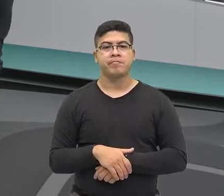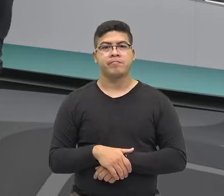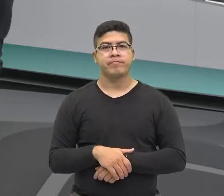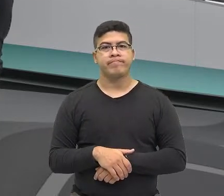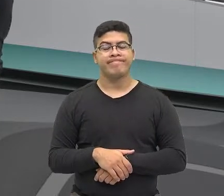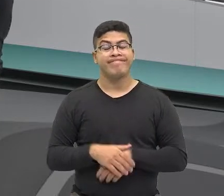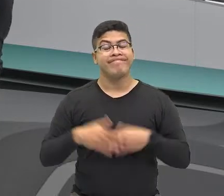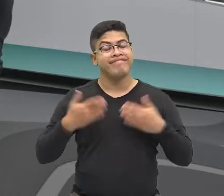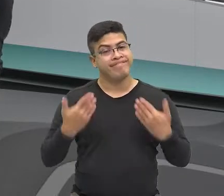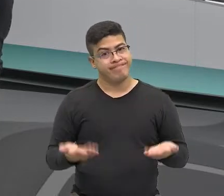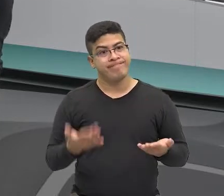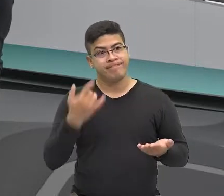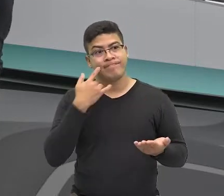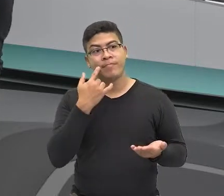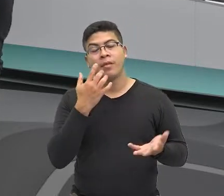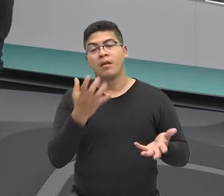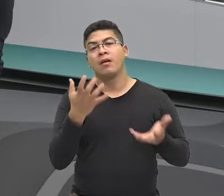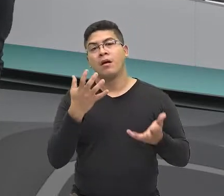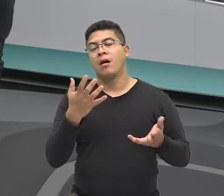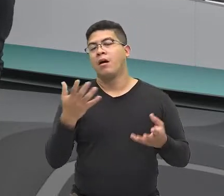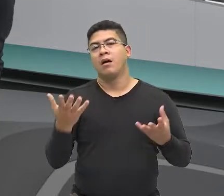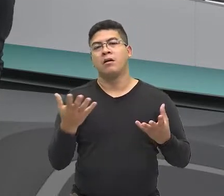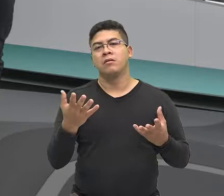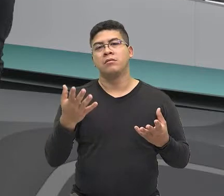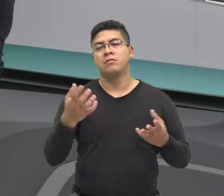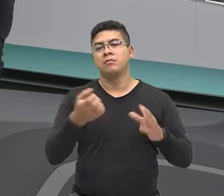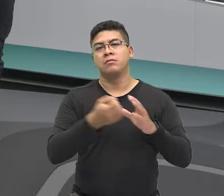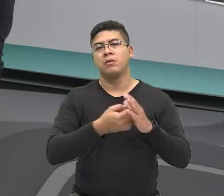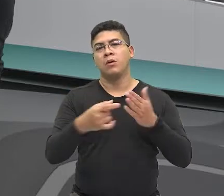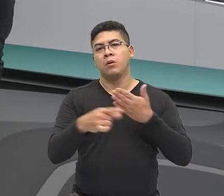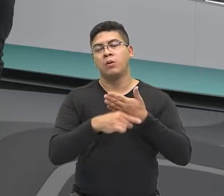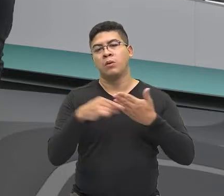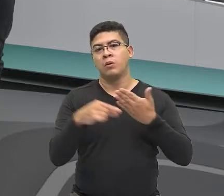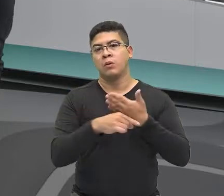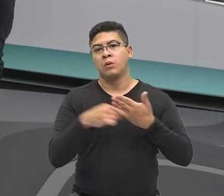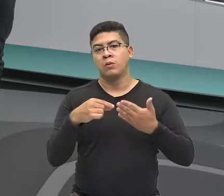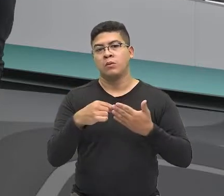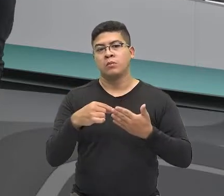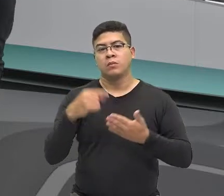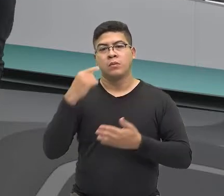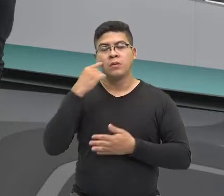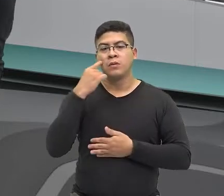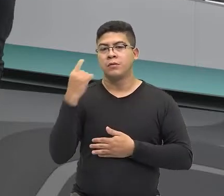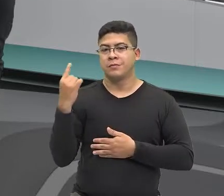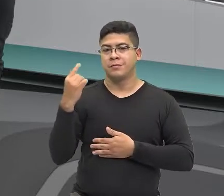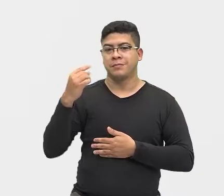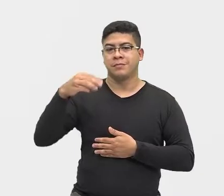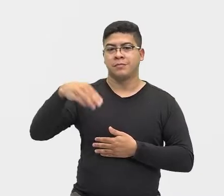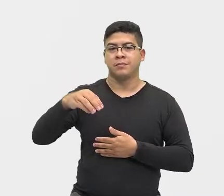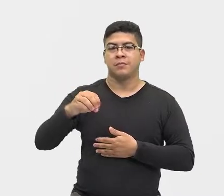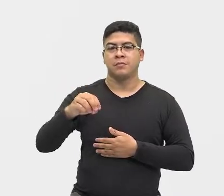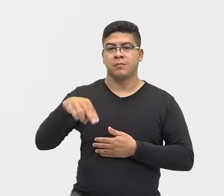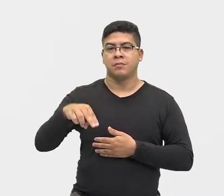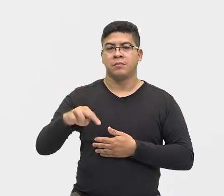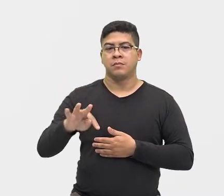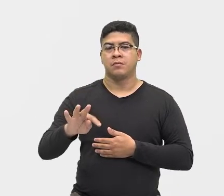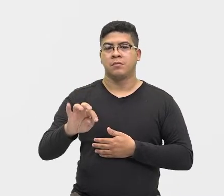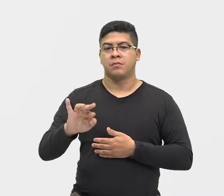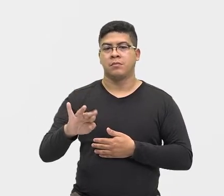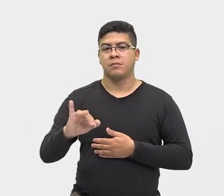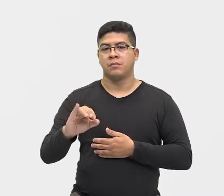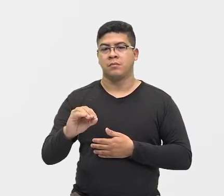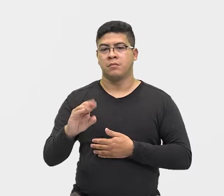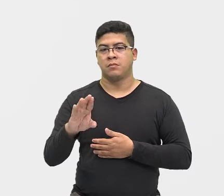nisso, vamos falar de um autor muito importante. Vamos falar sobre Monteiro Lobato. Olha só.